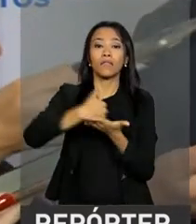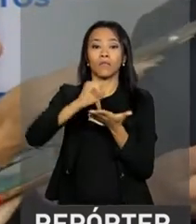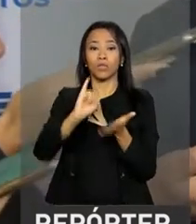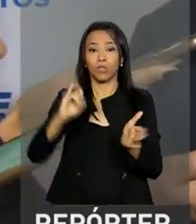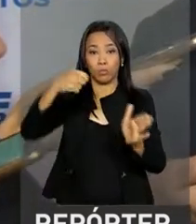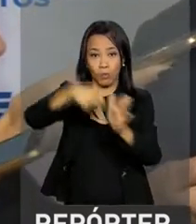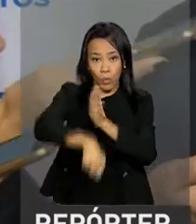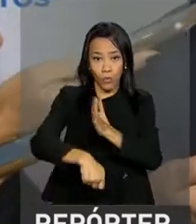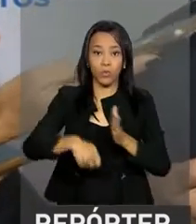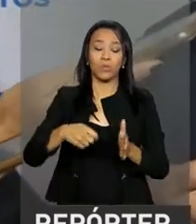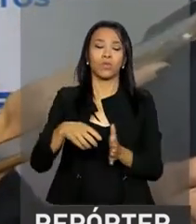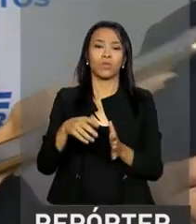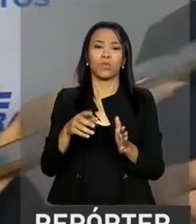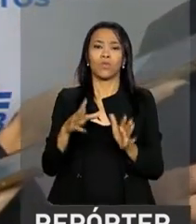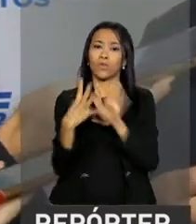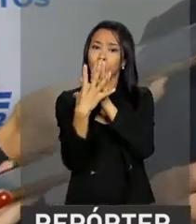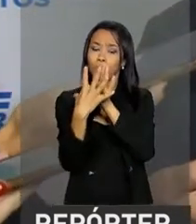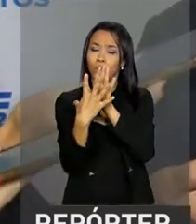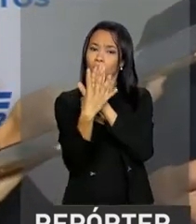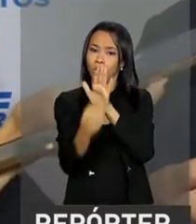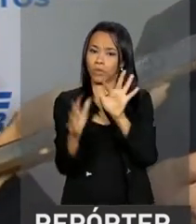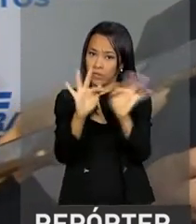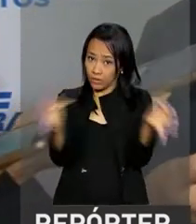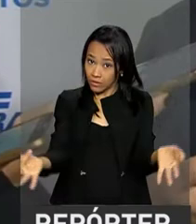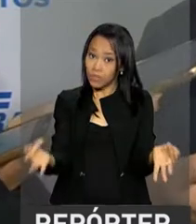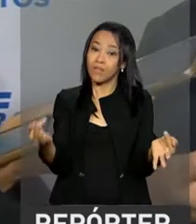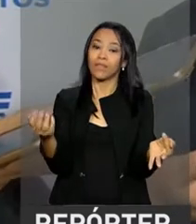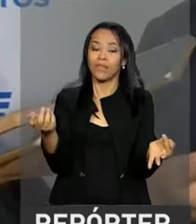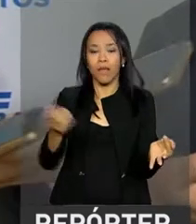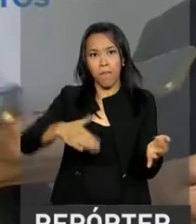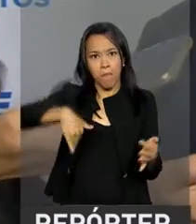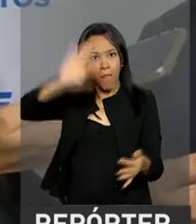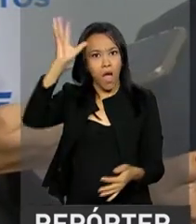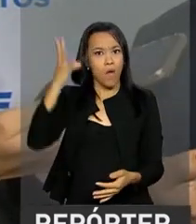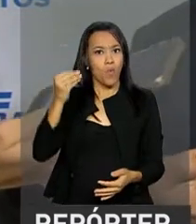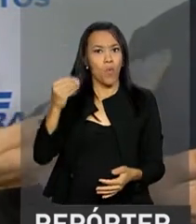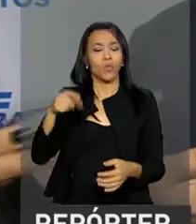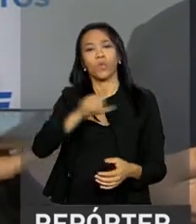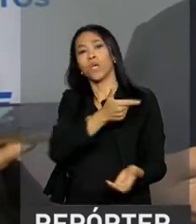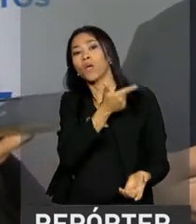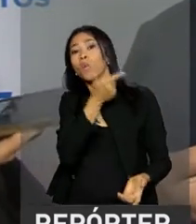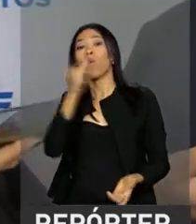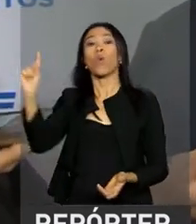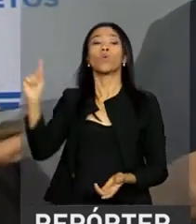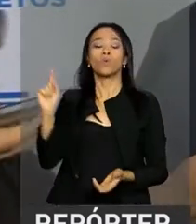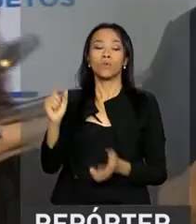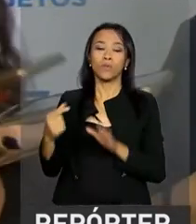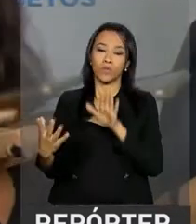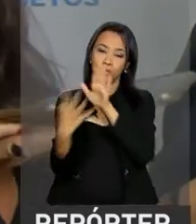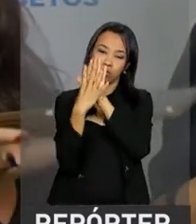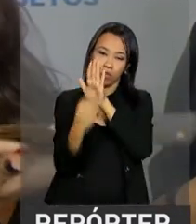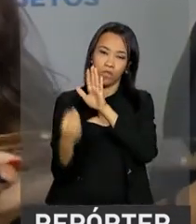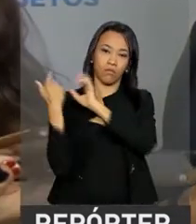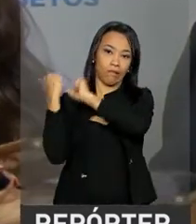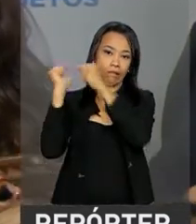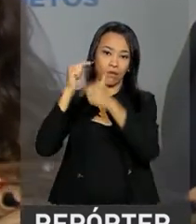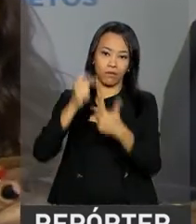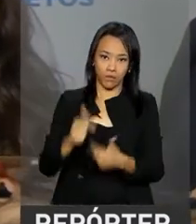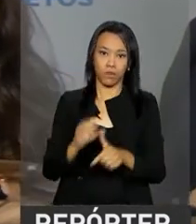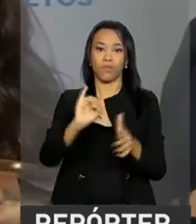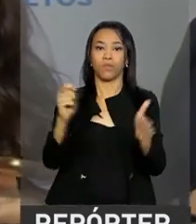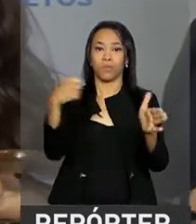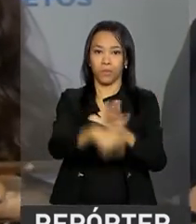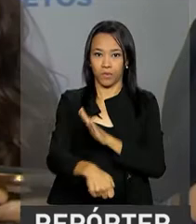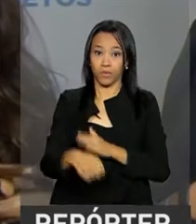muito mais eficaz do que a arrecadação do sistema tradicional de impostos portanto